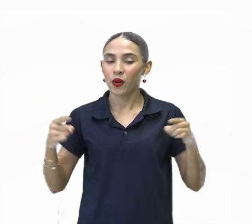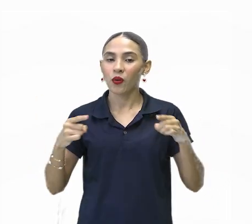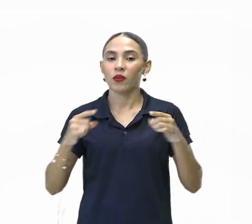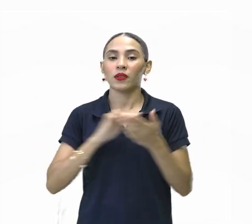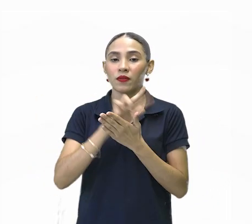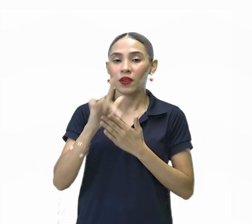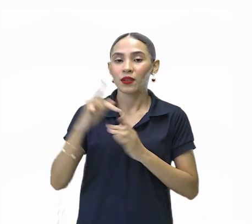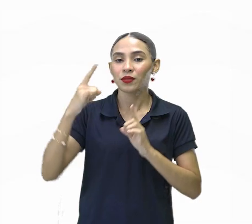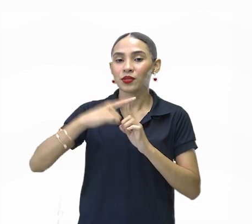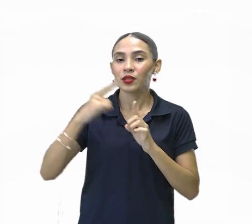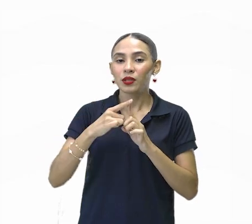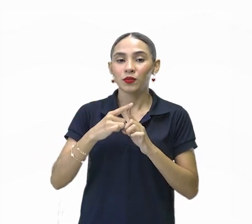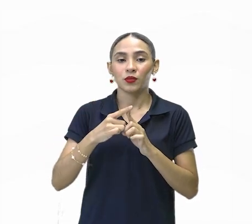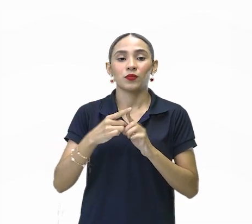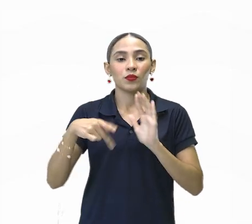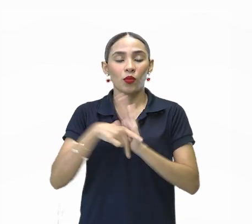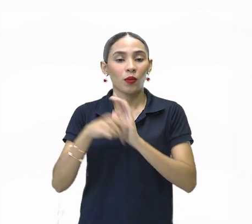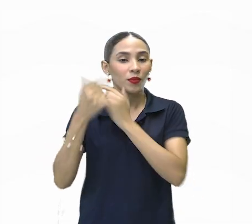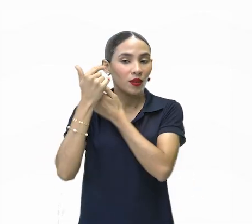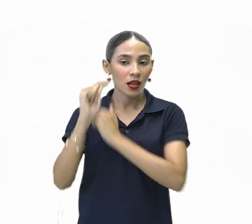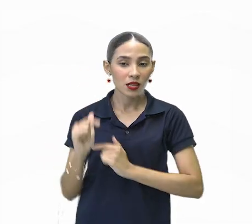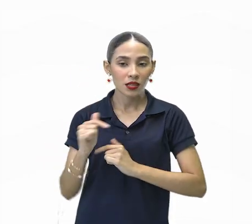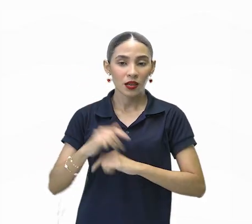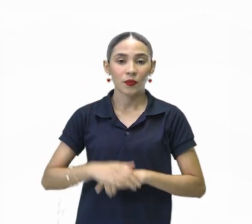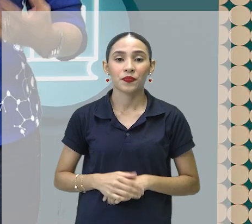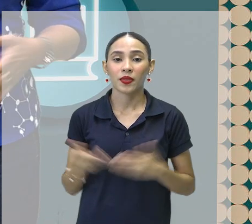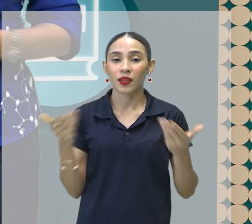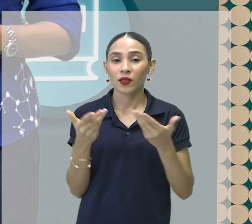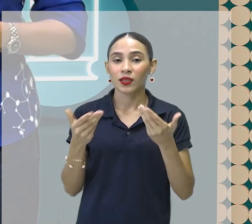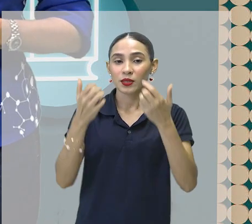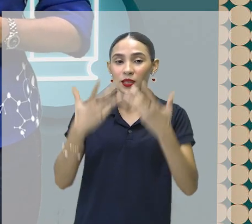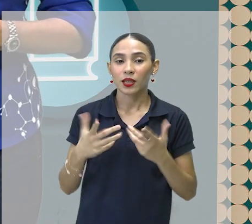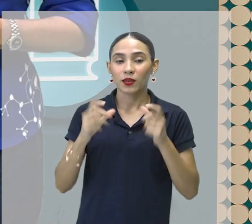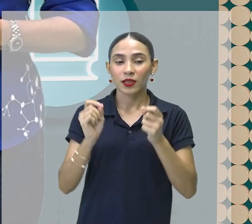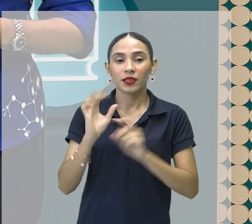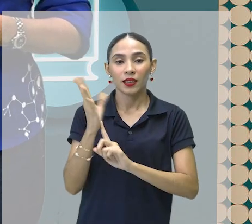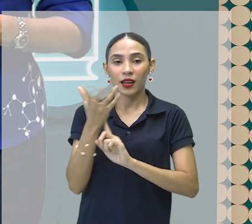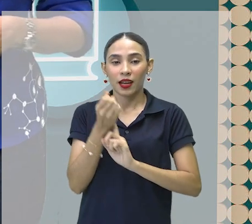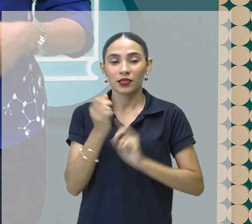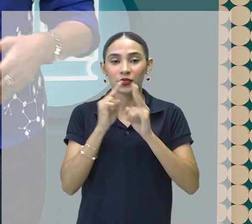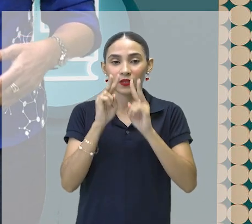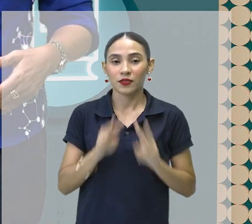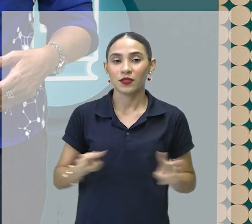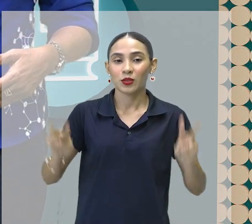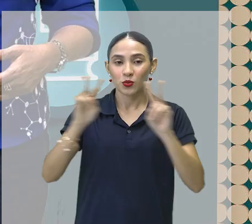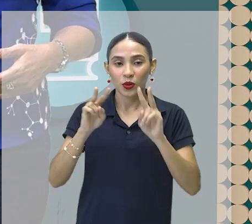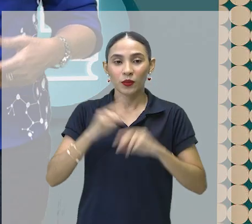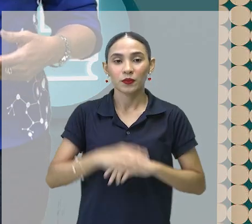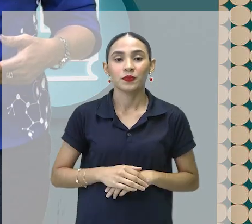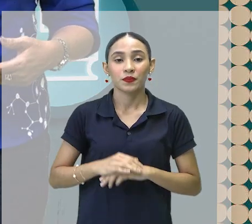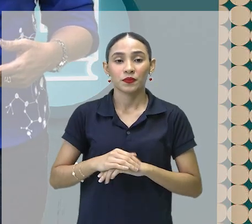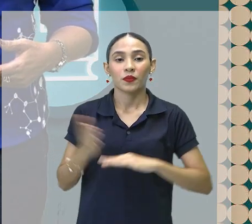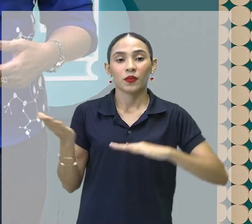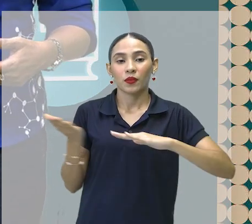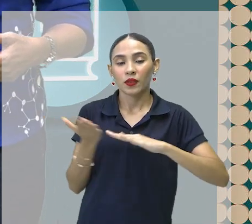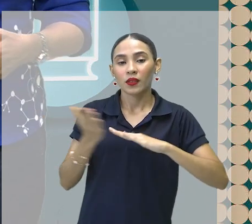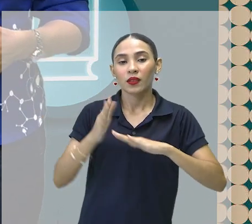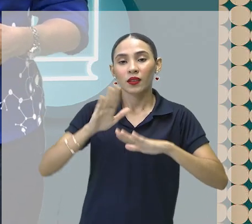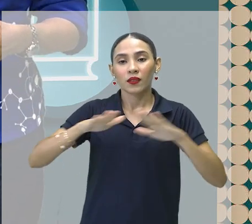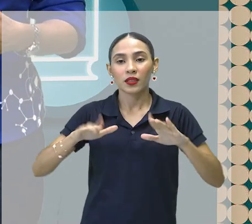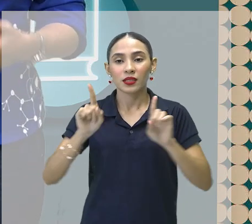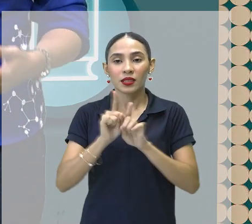certas formas rítmicas ancestrais. Vamos falar agora sobre artes visuais. A arte contemporânea, muitas